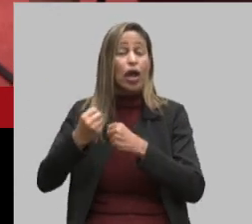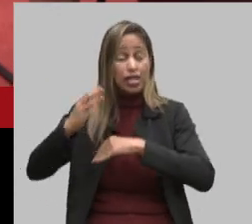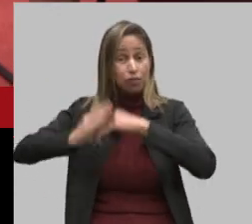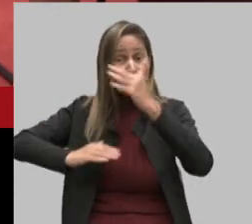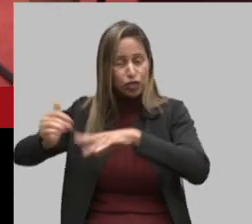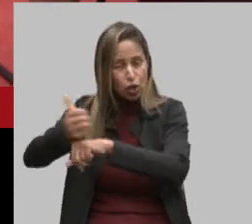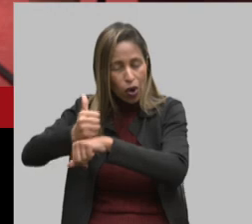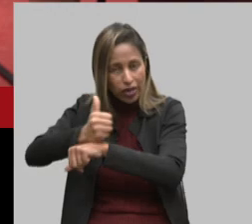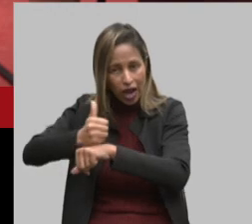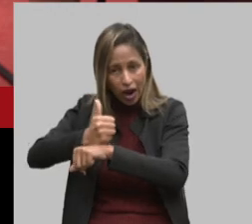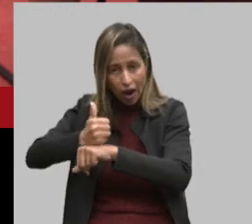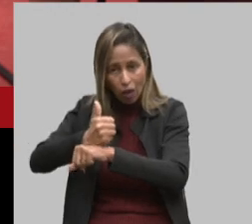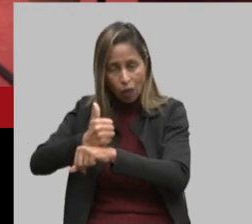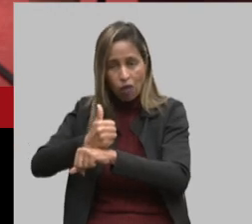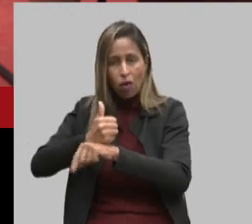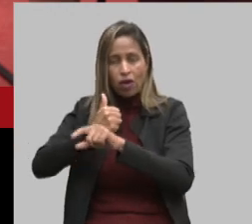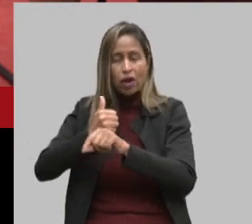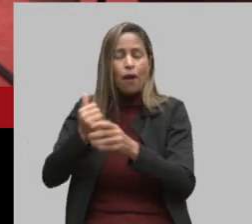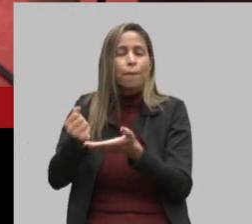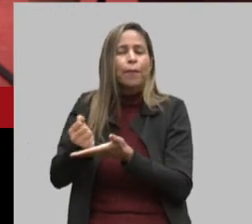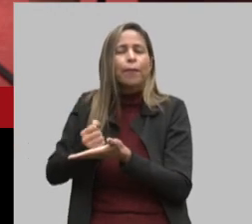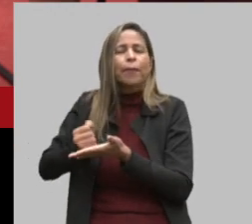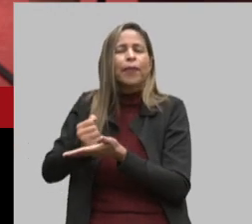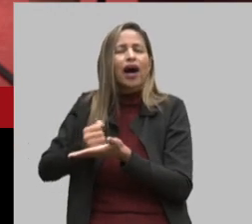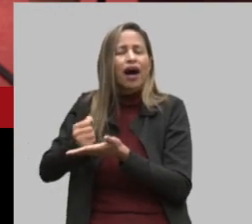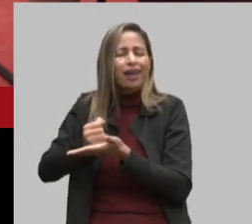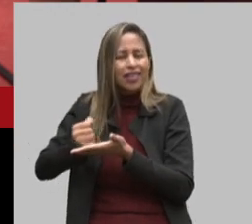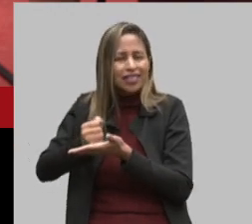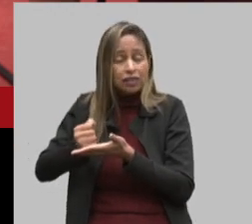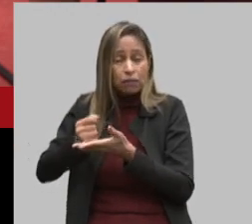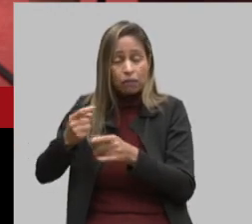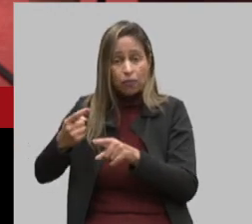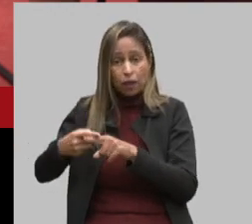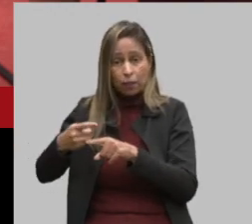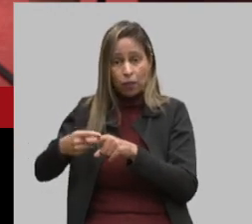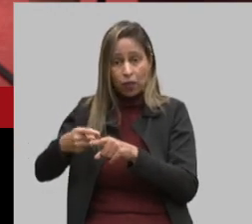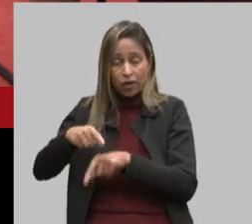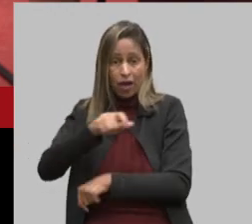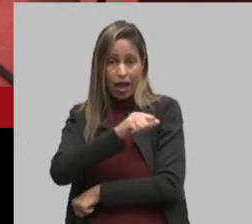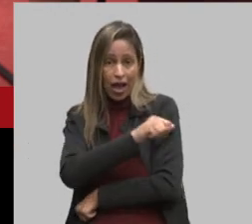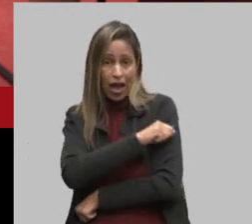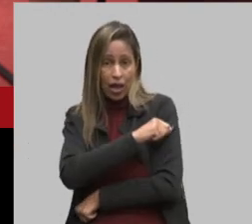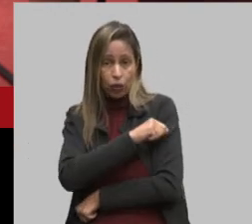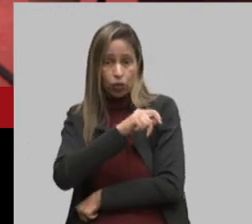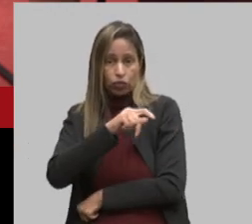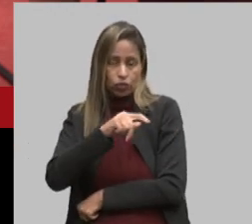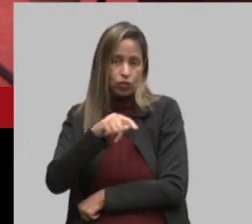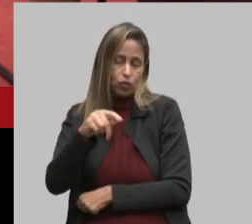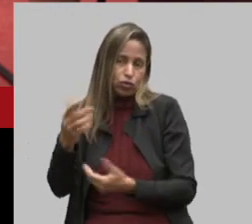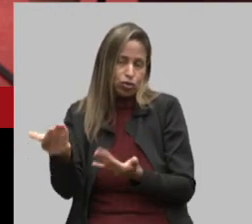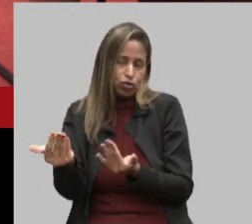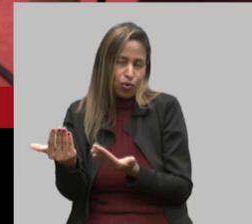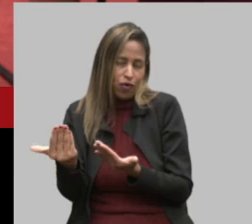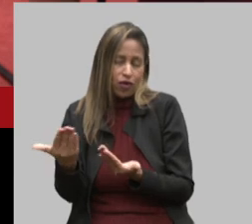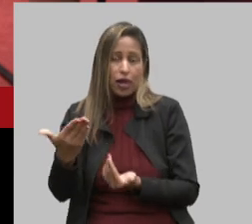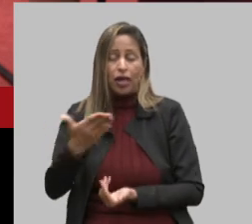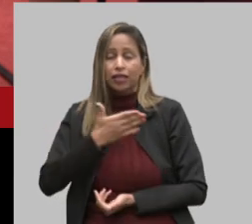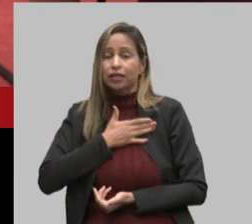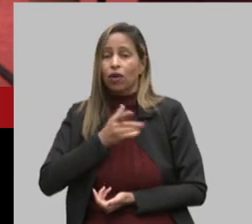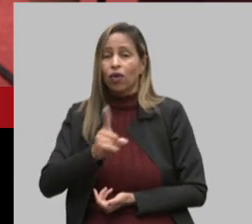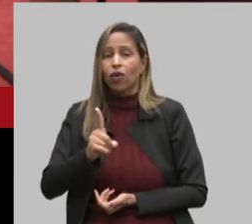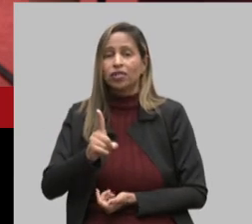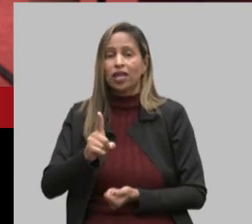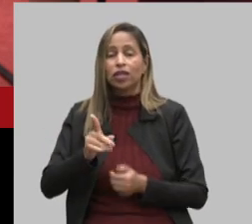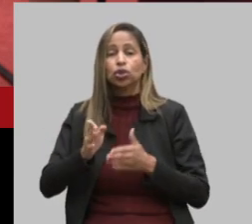aplica de forma básica e eficaz até mesmo com alunos do PJ que talvez não gostariam de seguir a